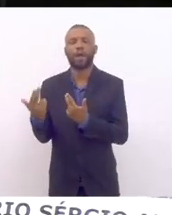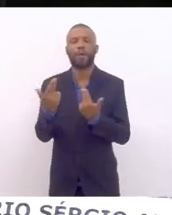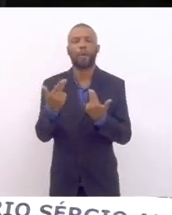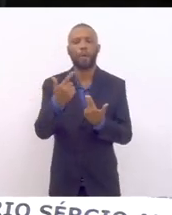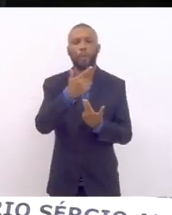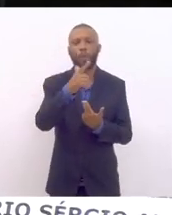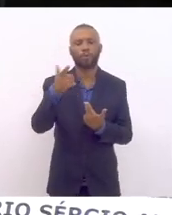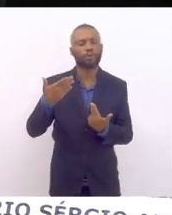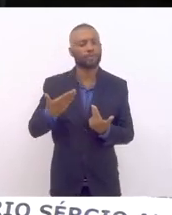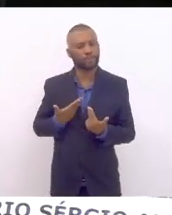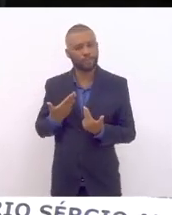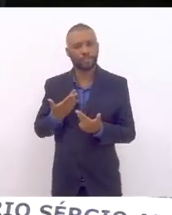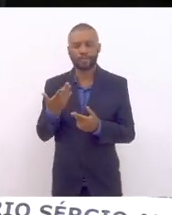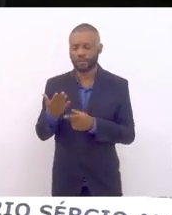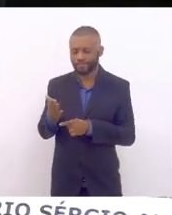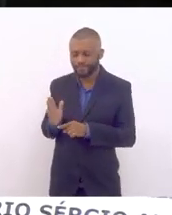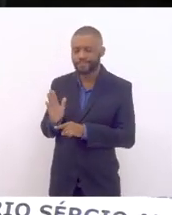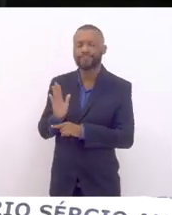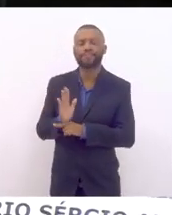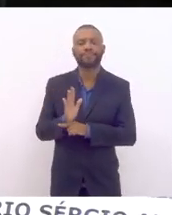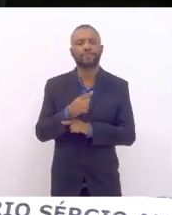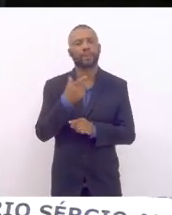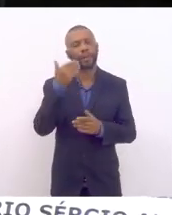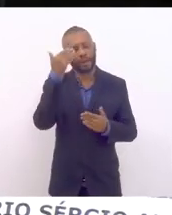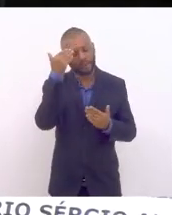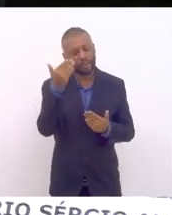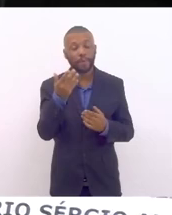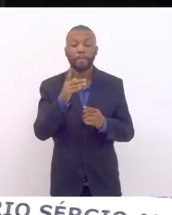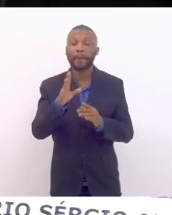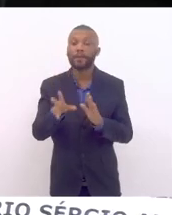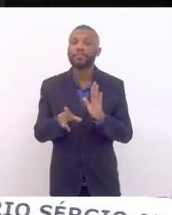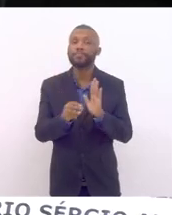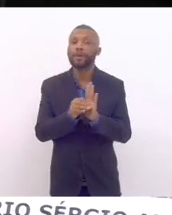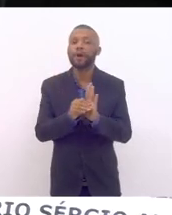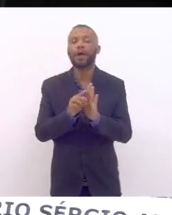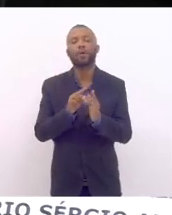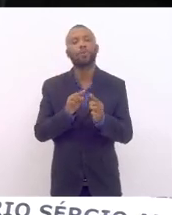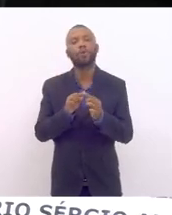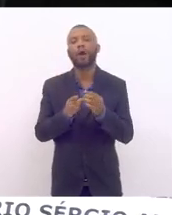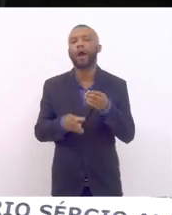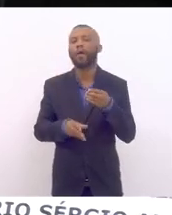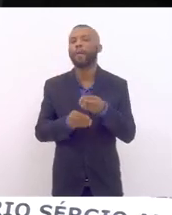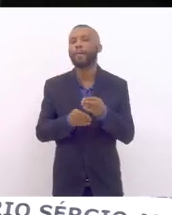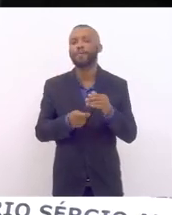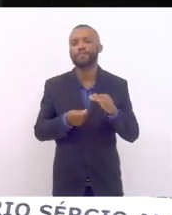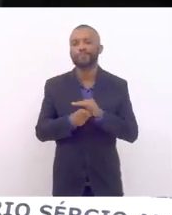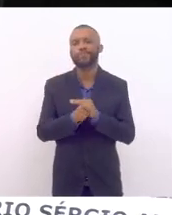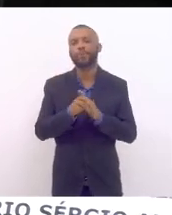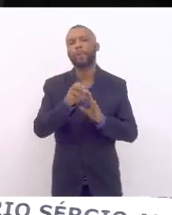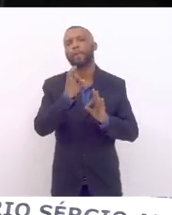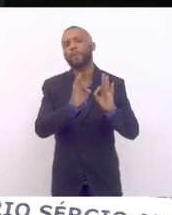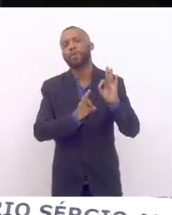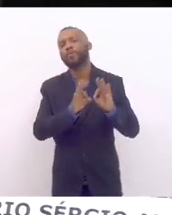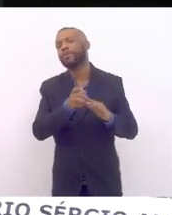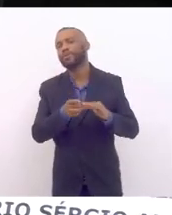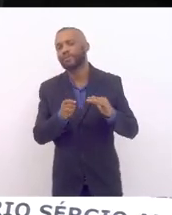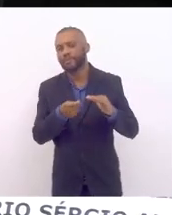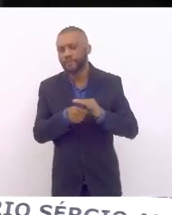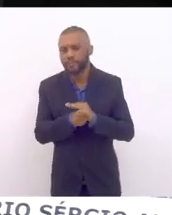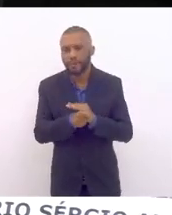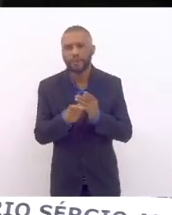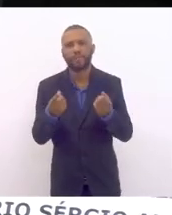têm contribuído bastante a gente agradece mas a emenda parlamentar é um complemento de investimentos em projetos de investimento